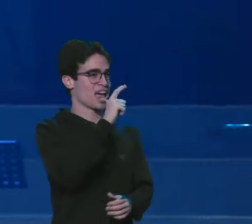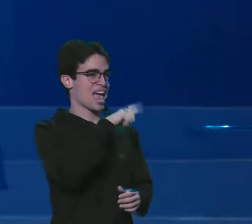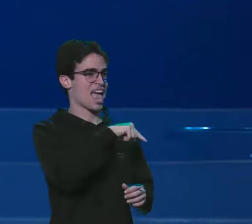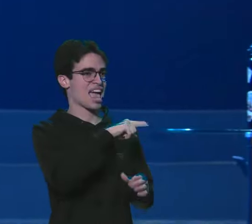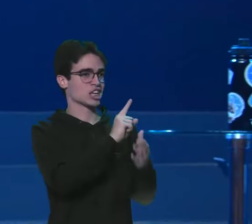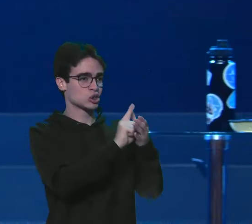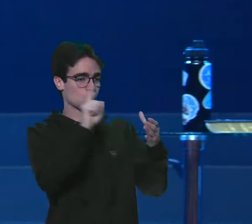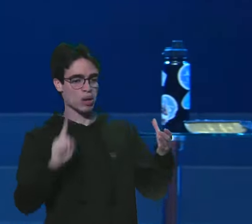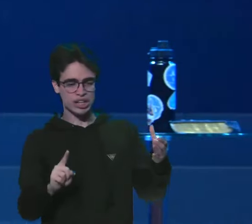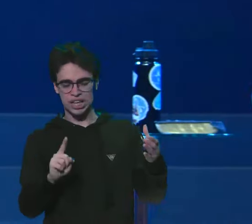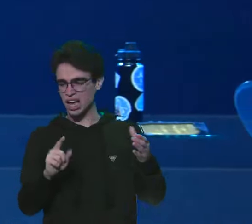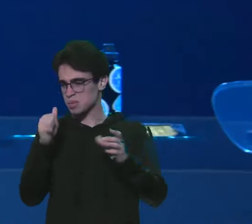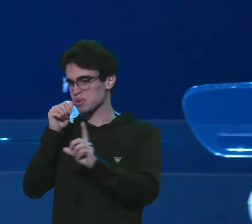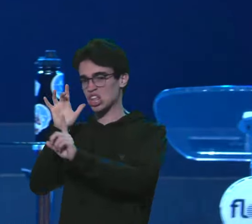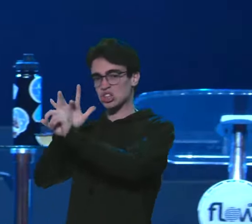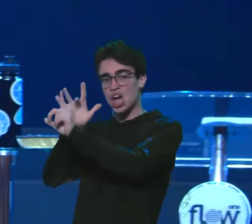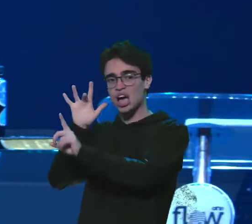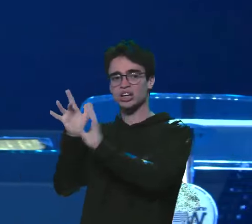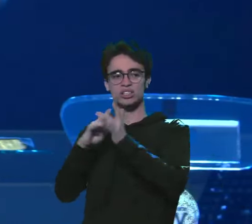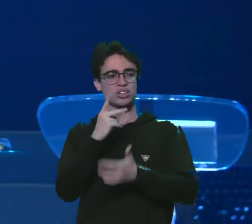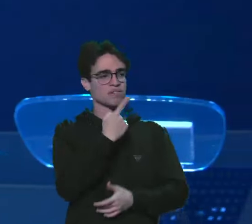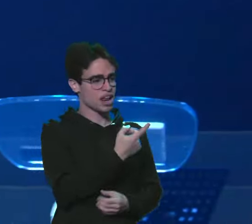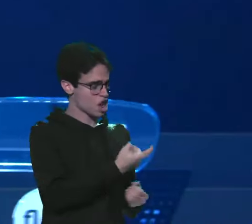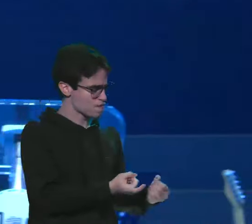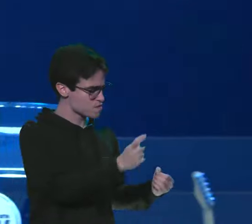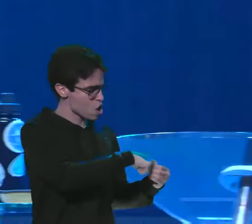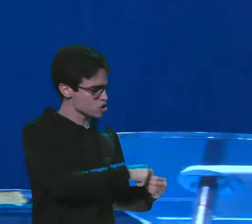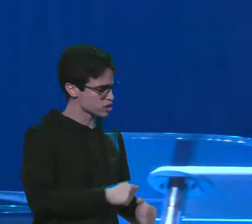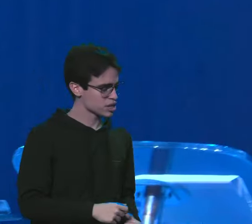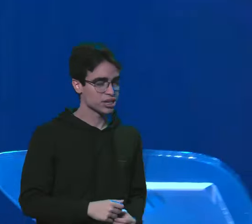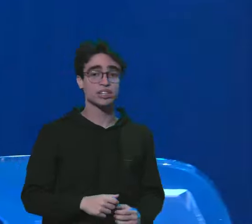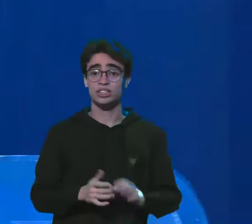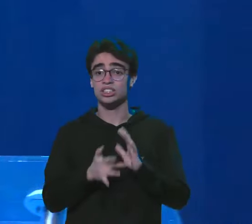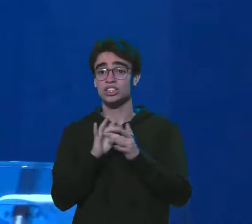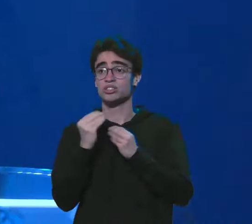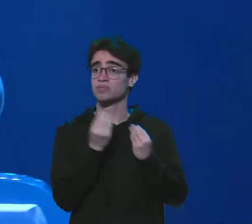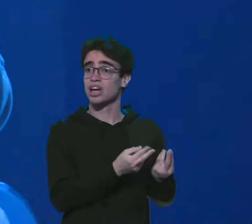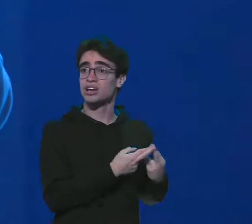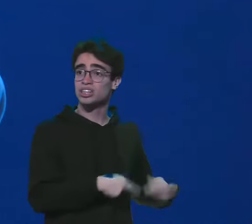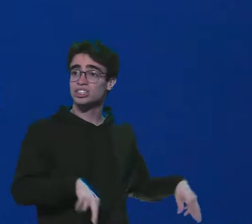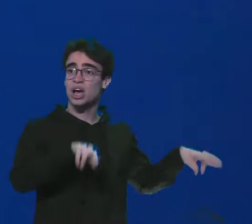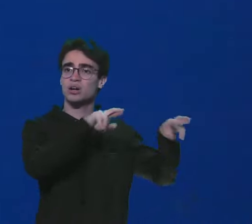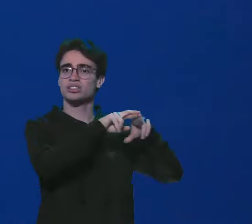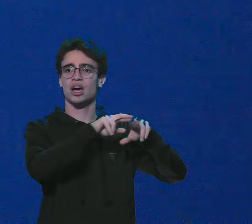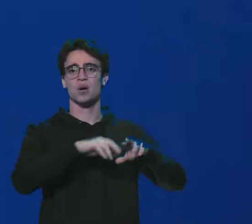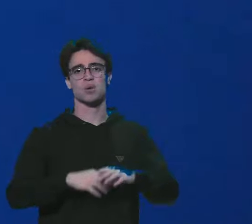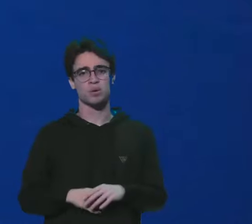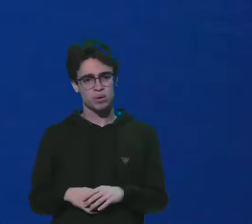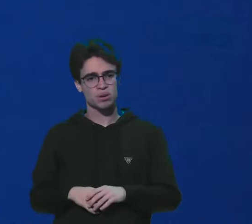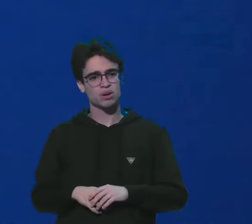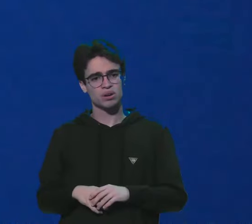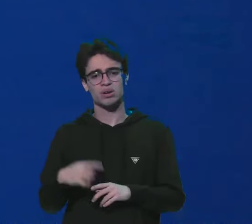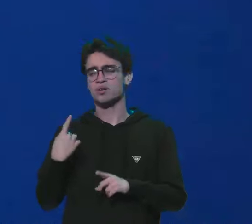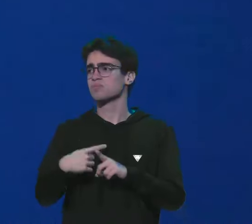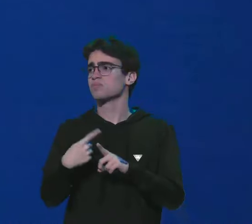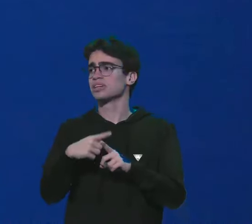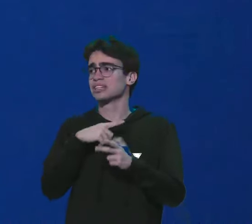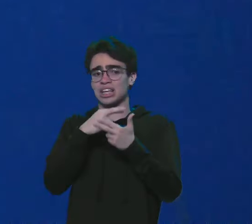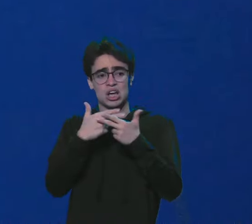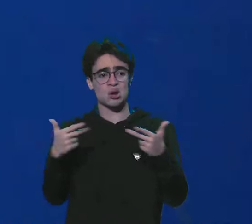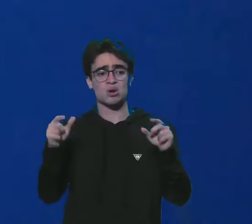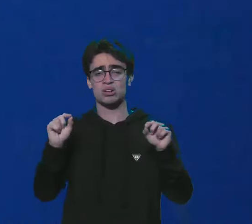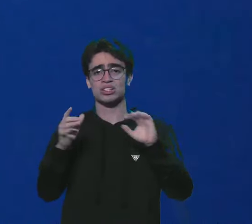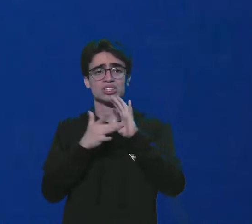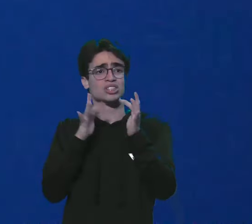volta. Jesus restaura a condição de vida da mulher. Tem coisas que só Jesus